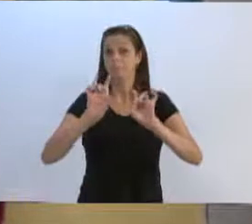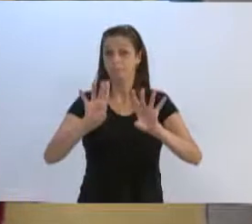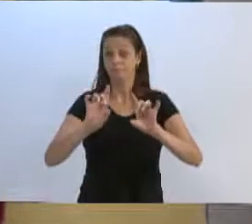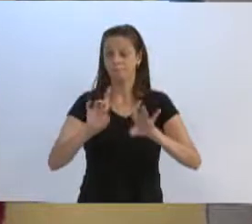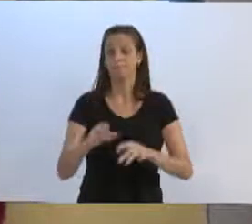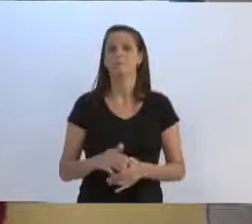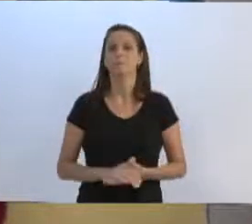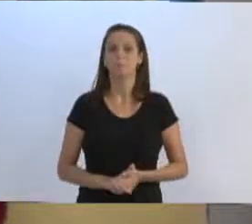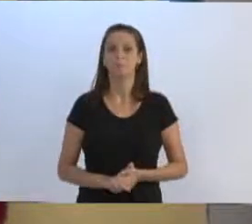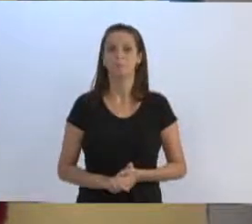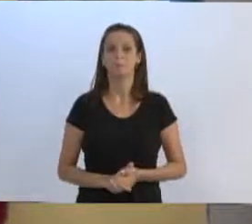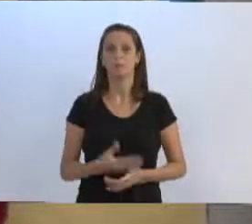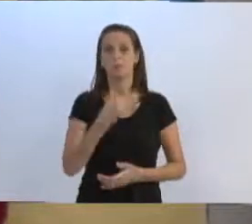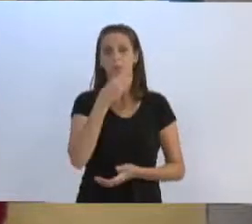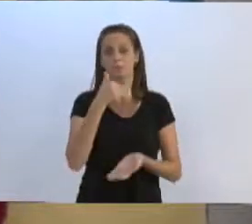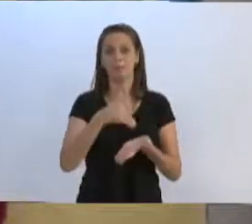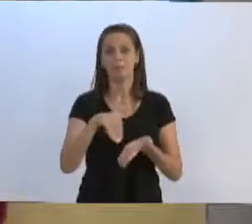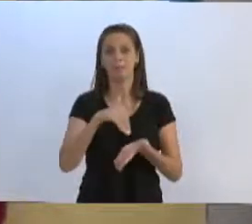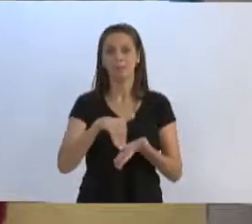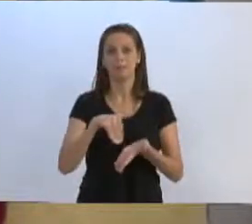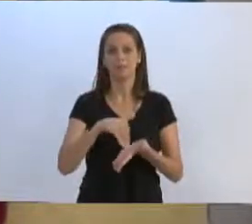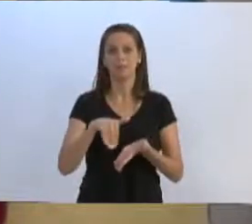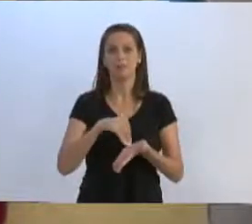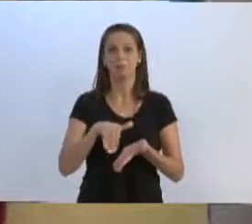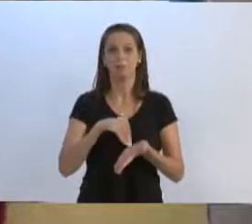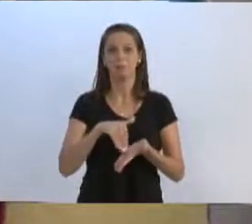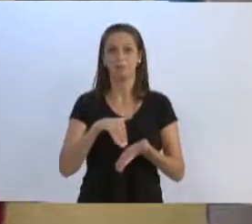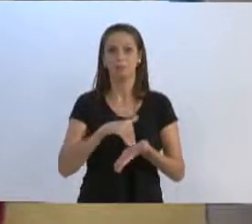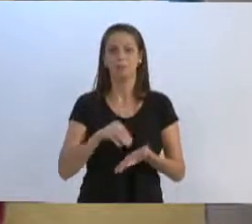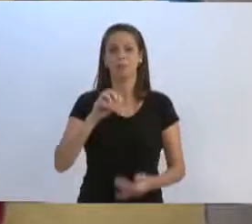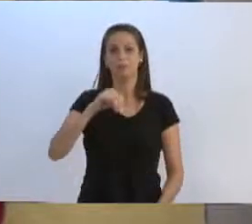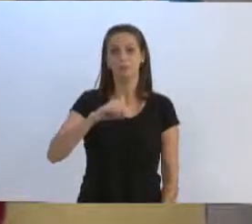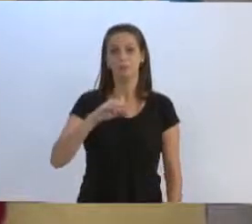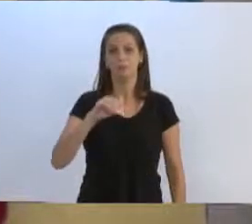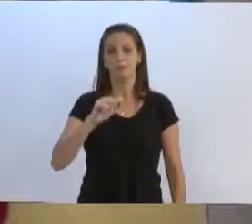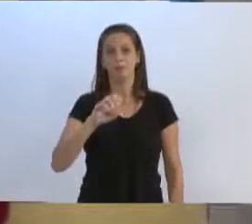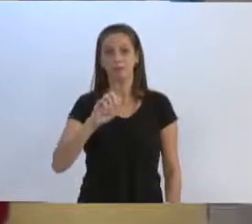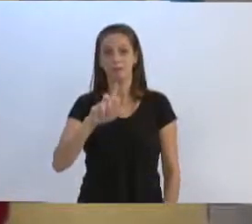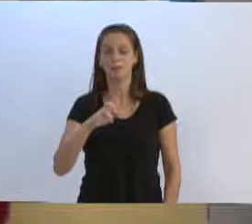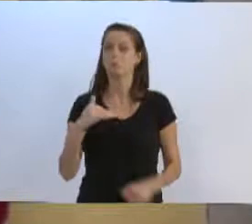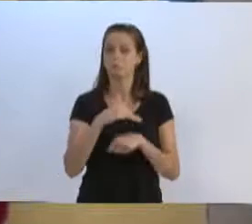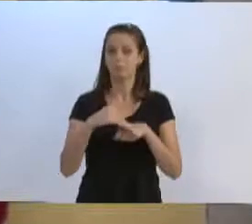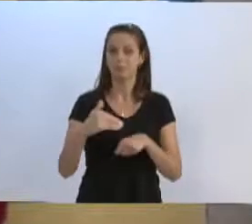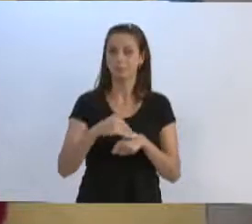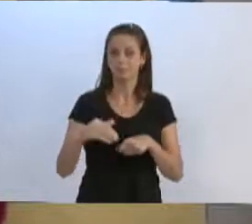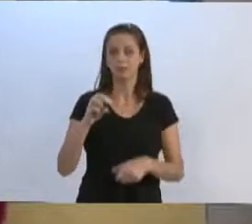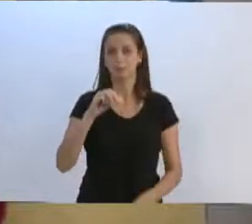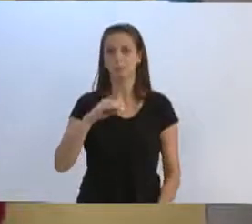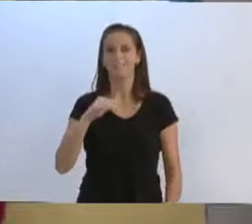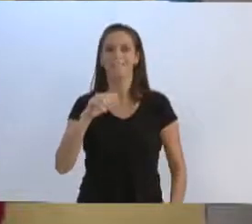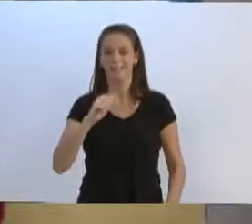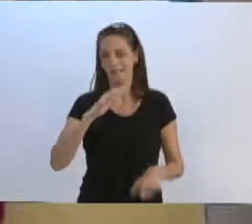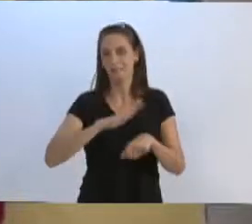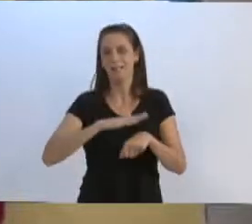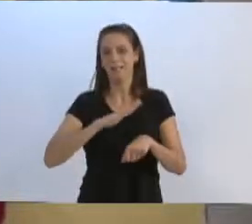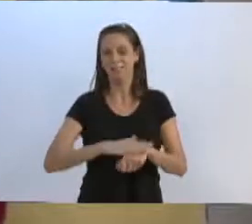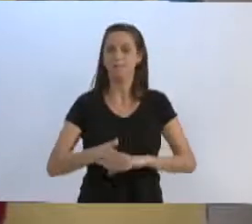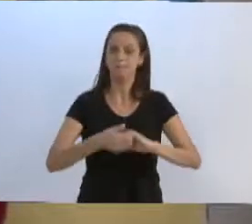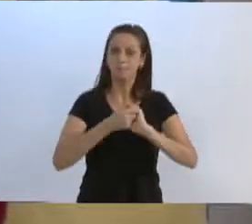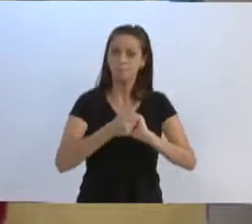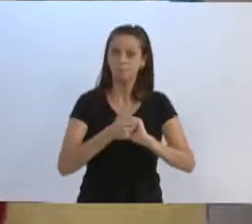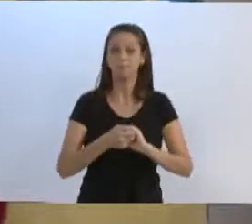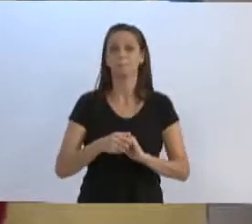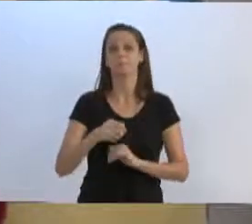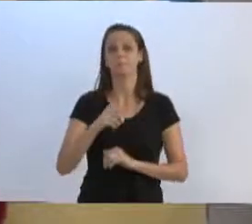o secretário Micael Schneider, meu querido Mica. Cumprimento o senhor e a senhora que